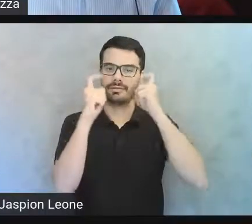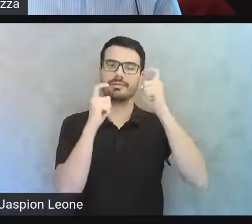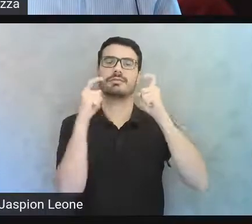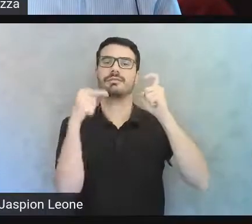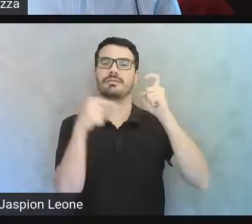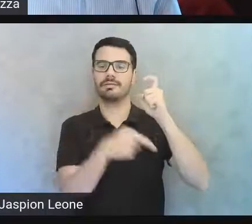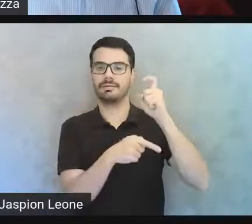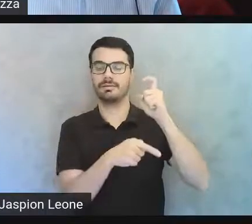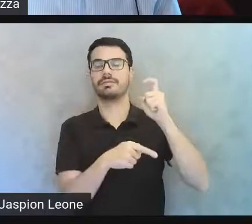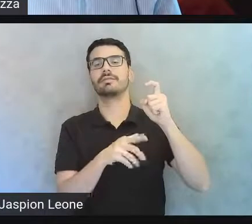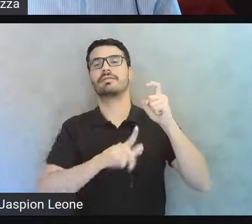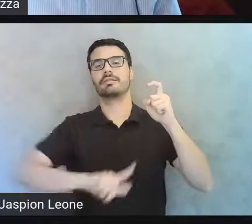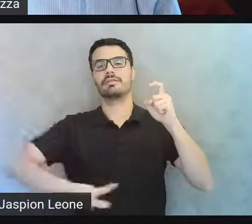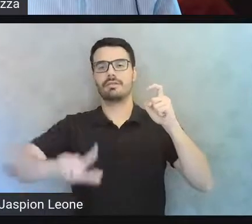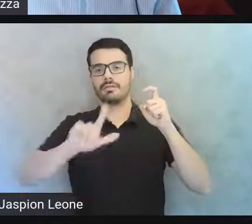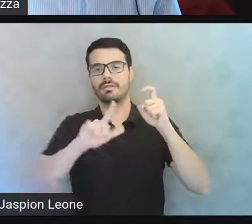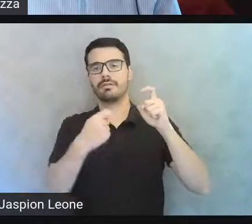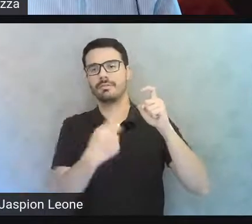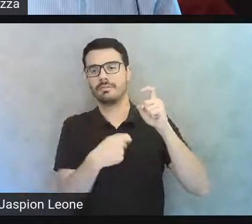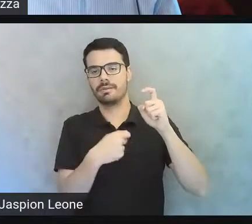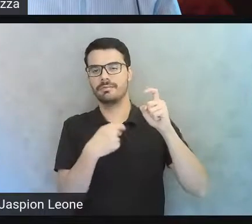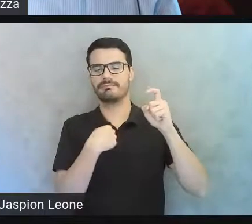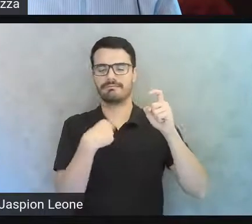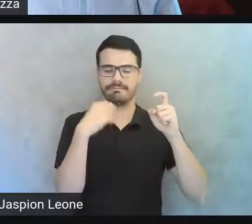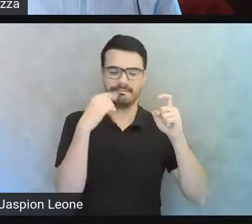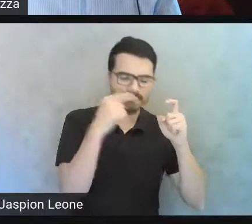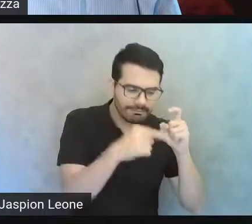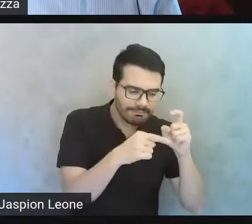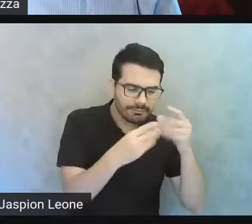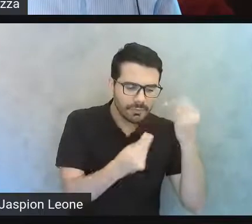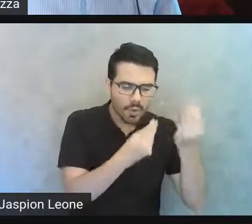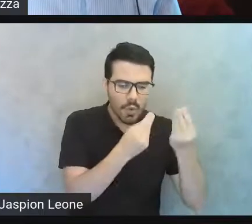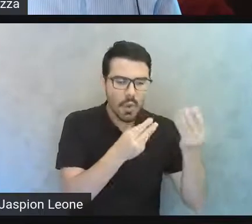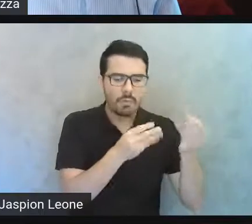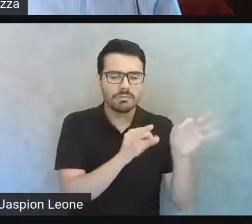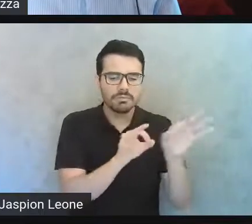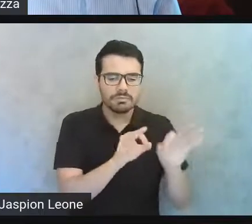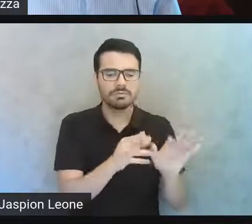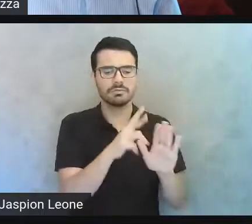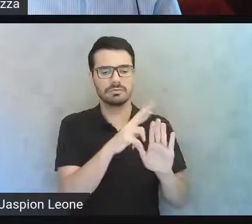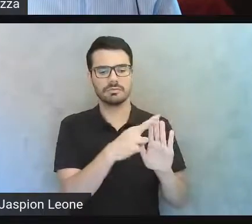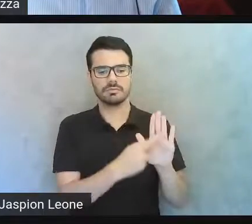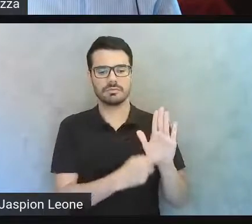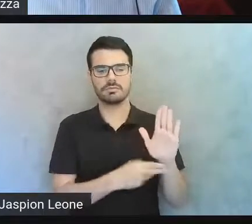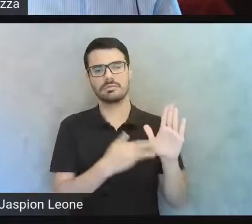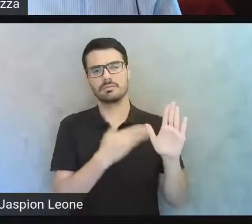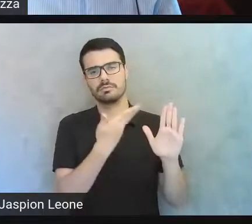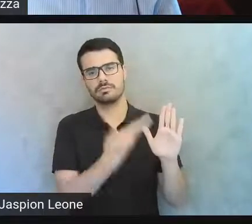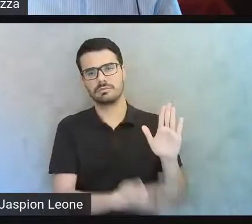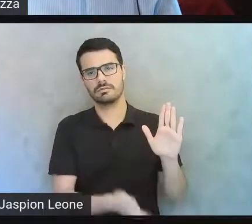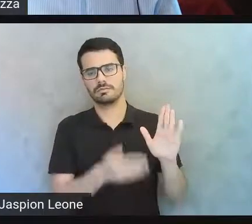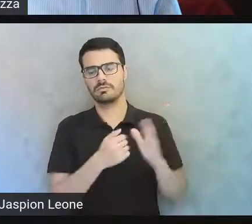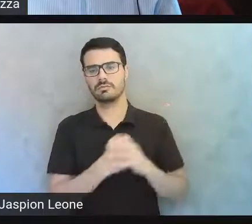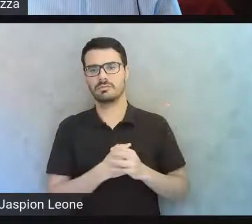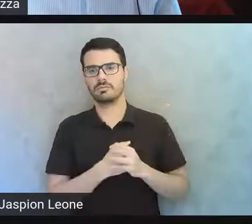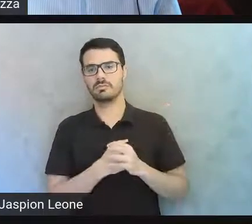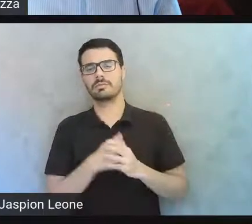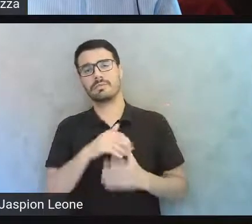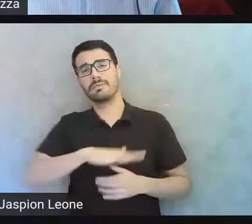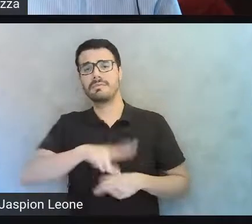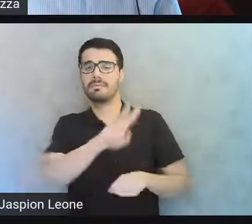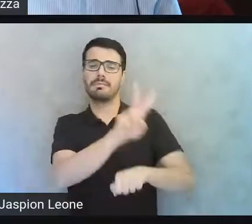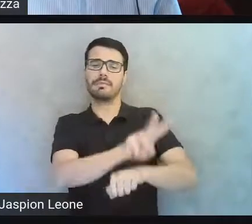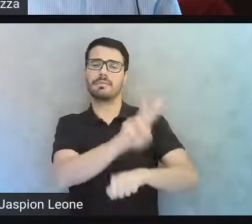é preciso botar uma lupa nisso e pensar em regulação eficaz desses fluxos nesse setor, para proteger as